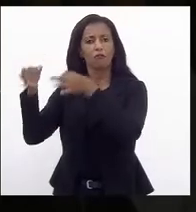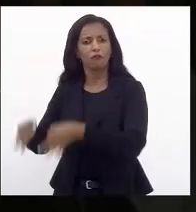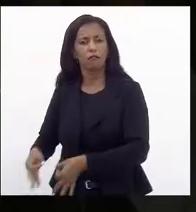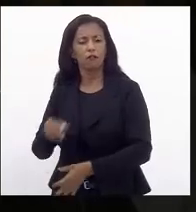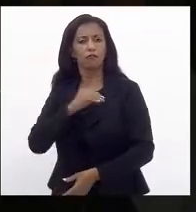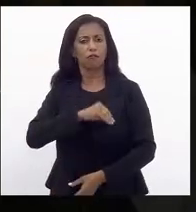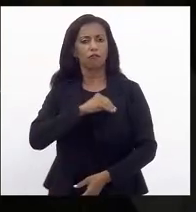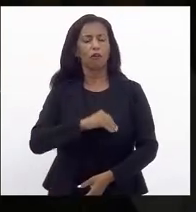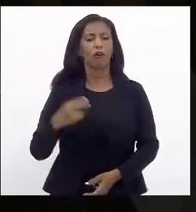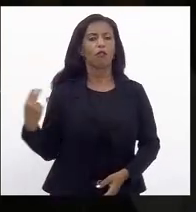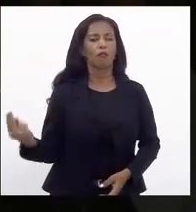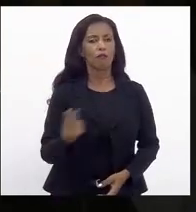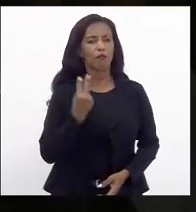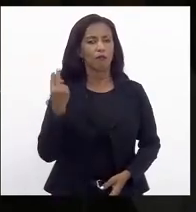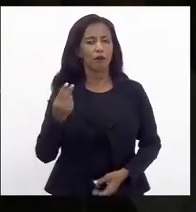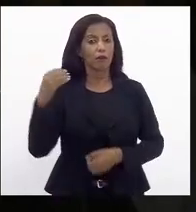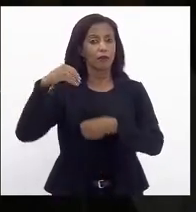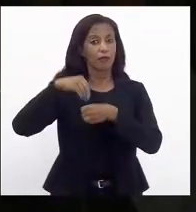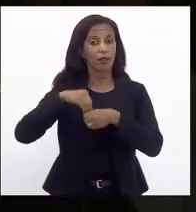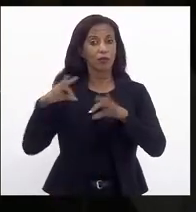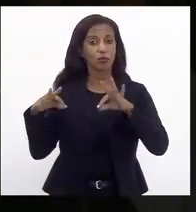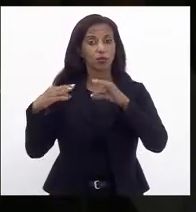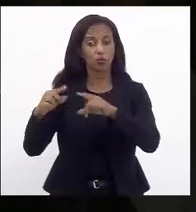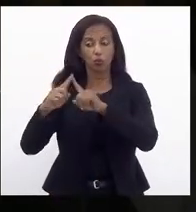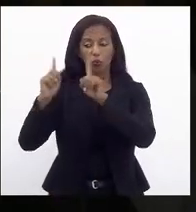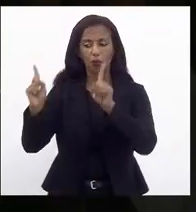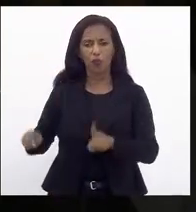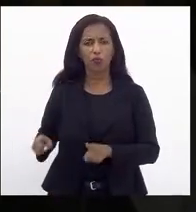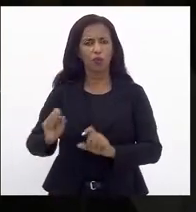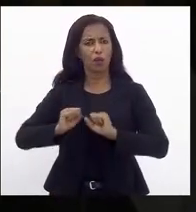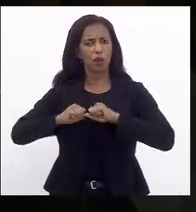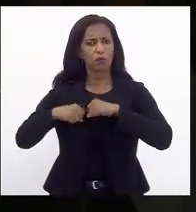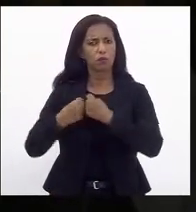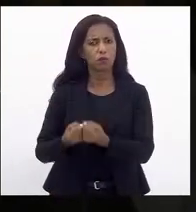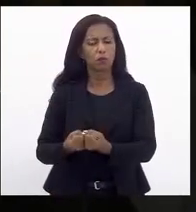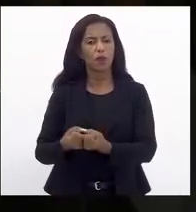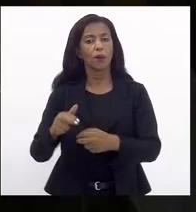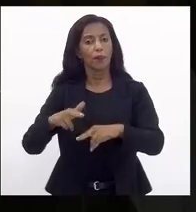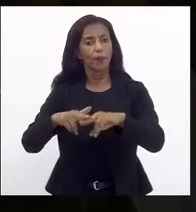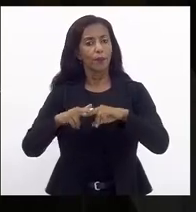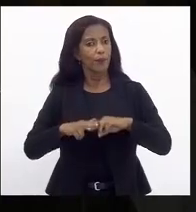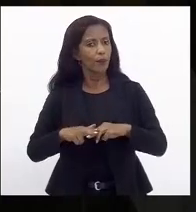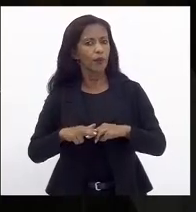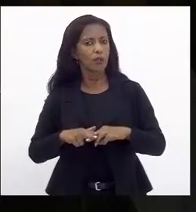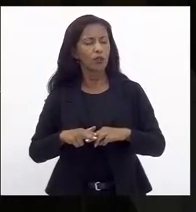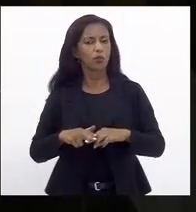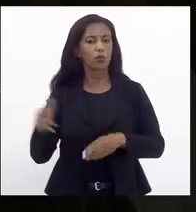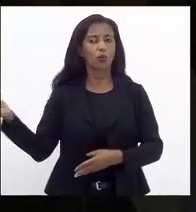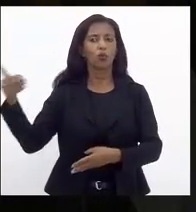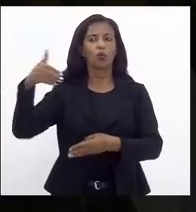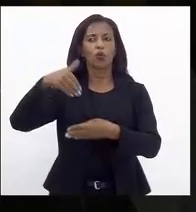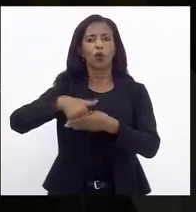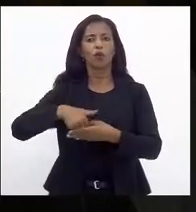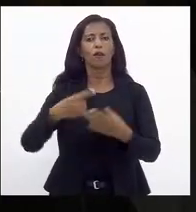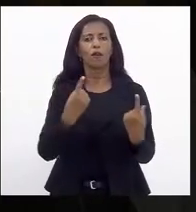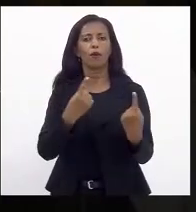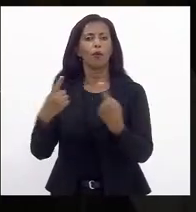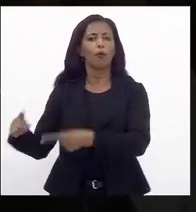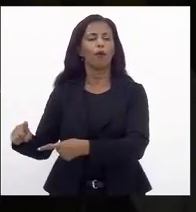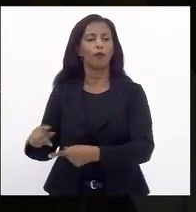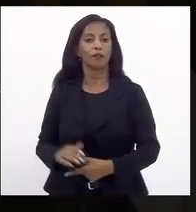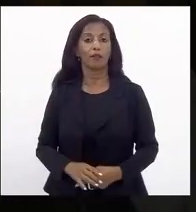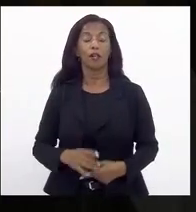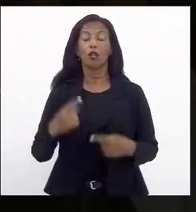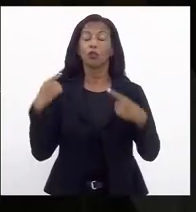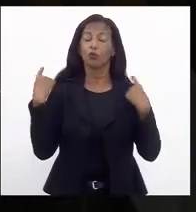com valorização dentro daquilo que os servidores desempenham por isso o nosso voto é contra